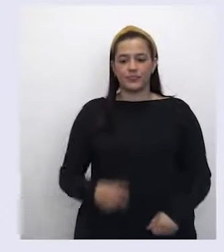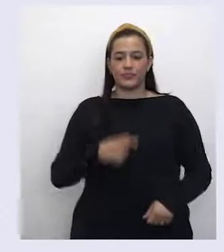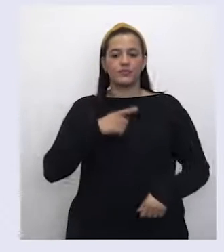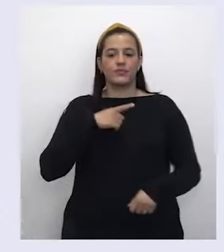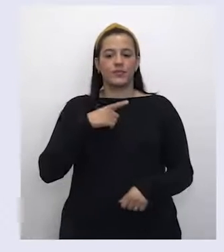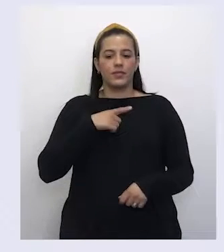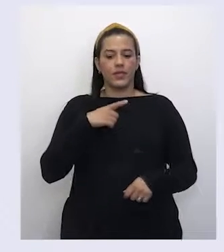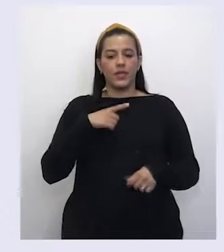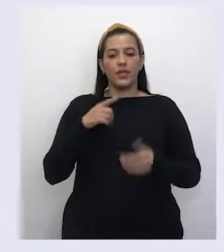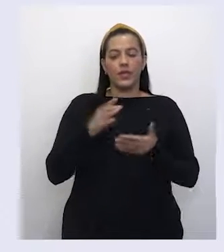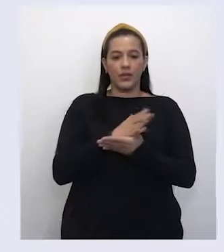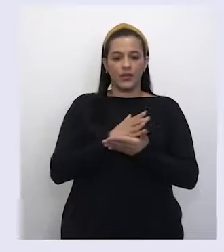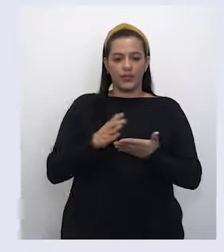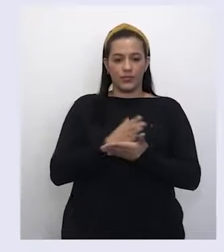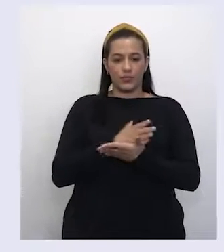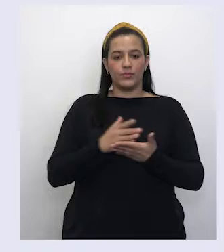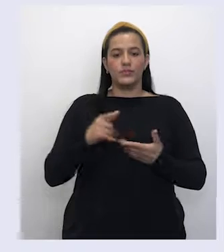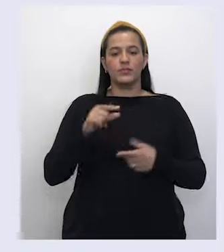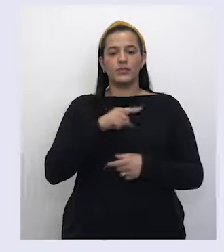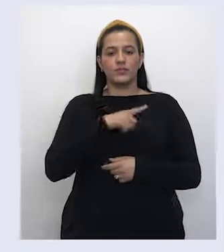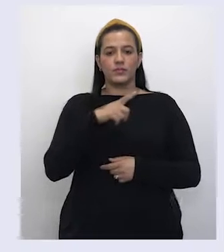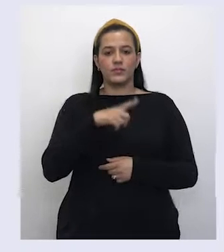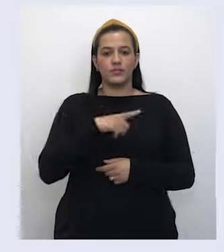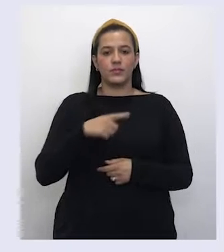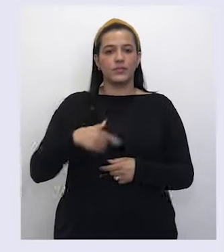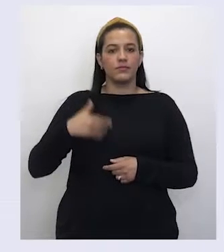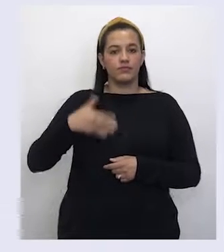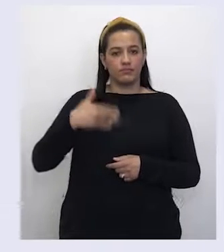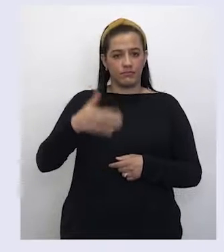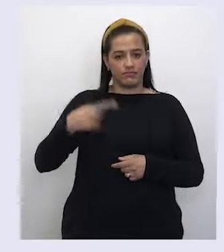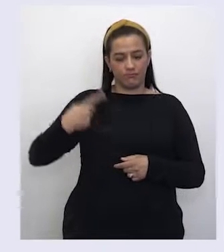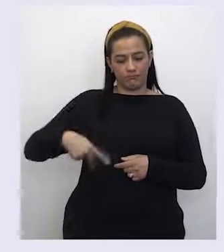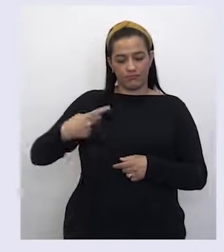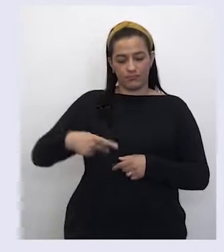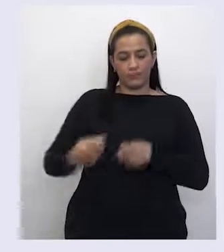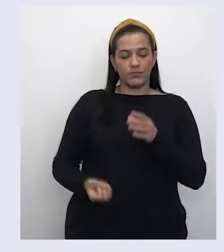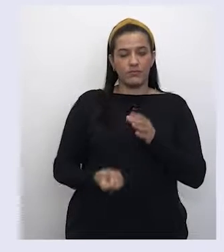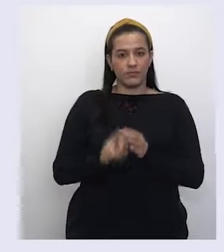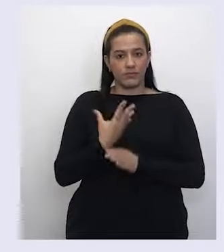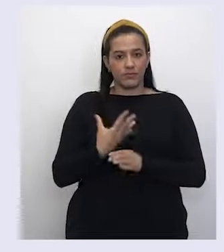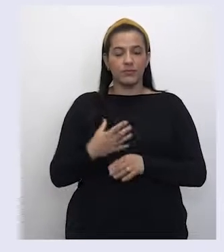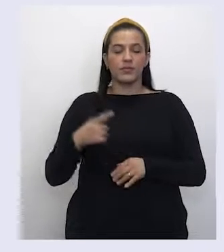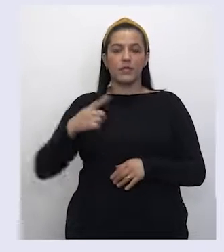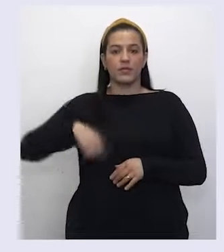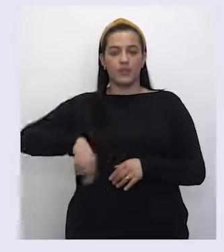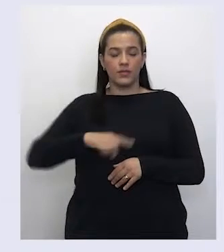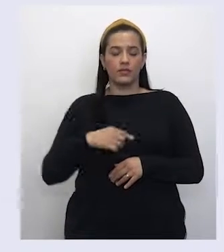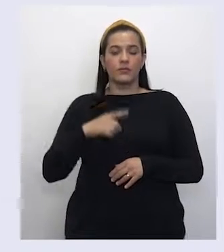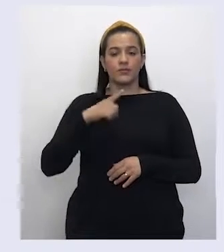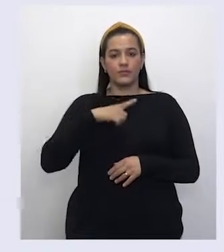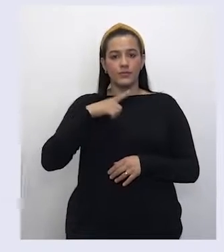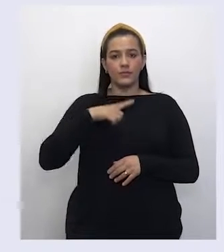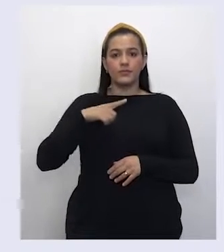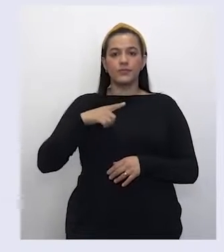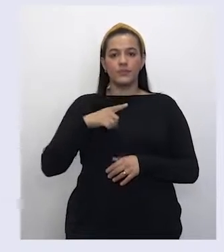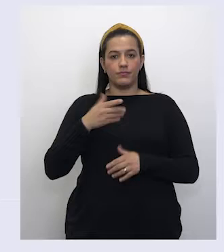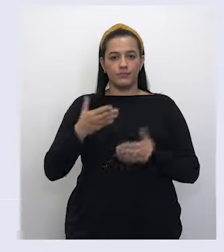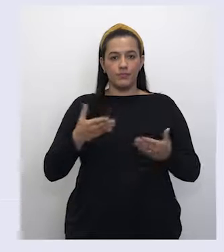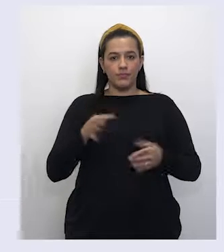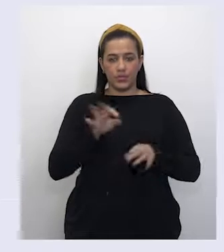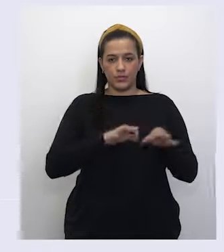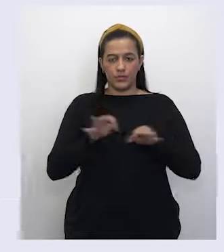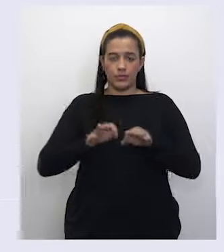né, tem umas 4, 5 plaquinhas, e desde que o Centro de Inovação foi inaugurado, né, a